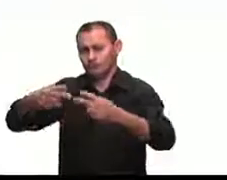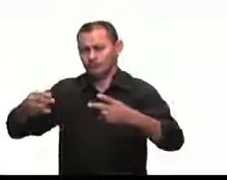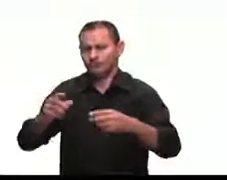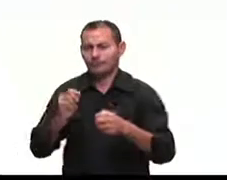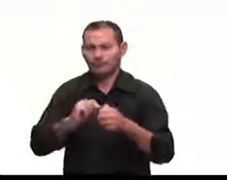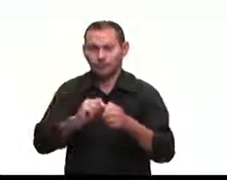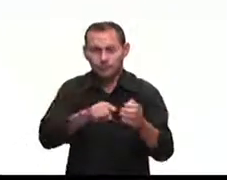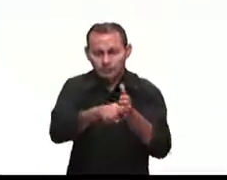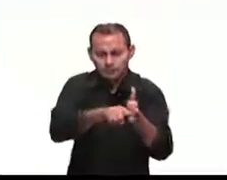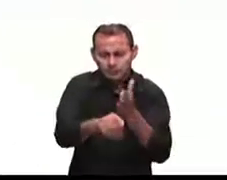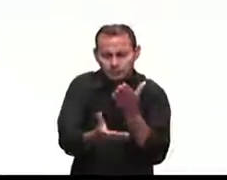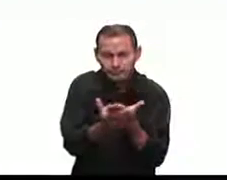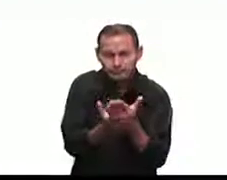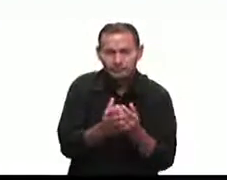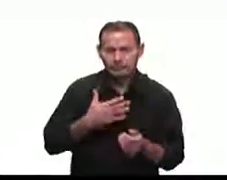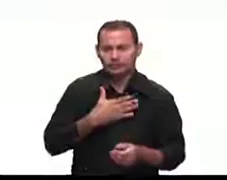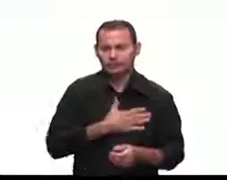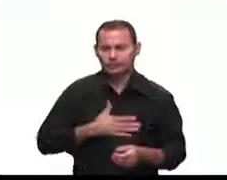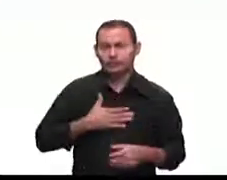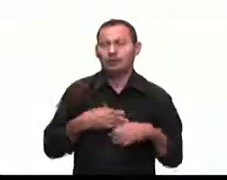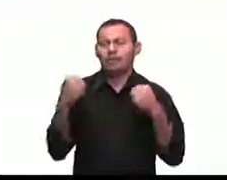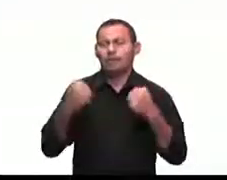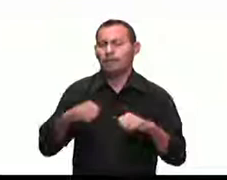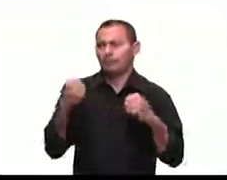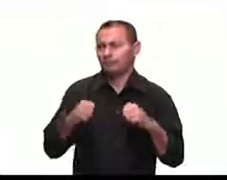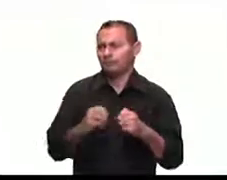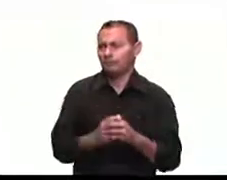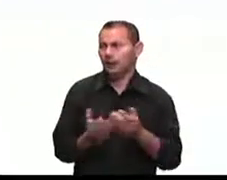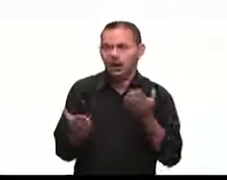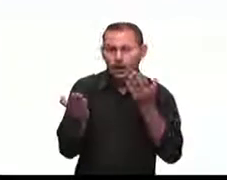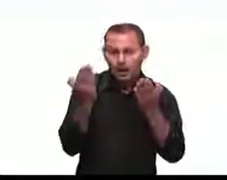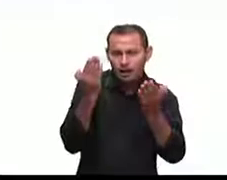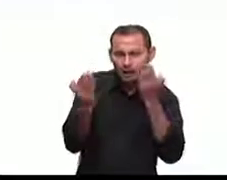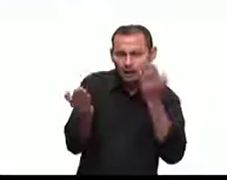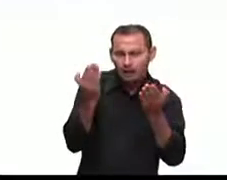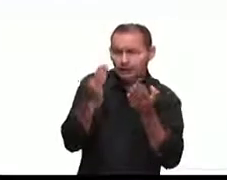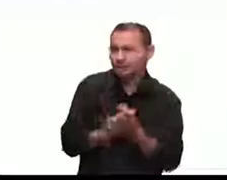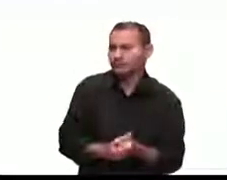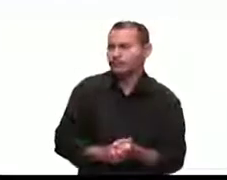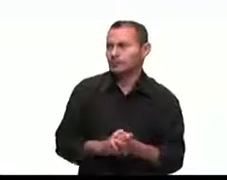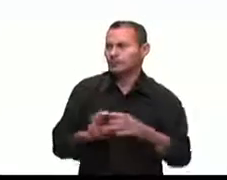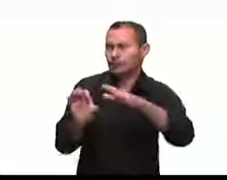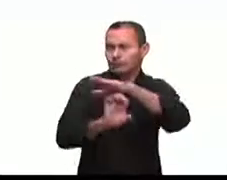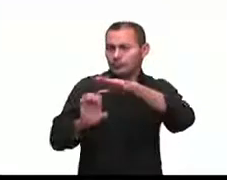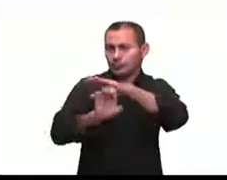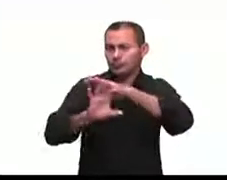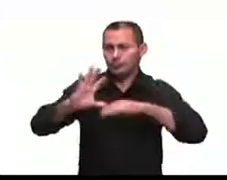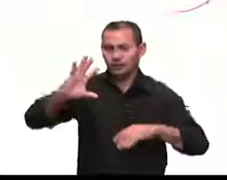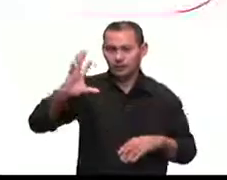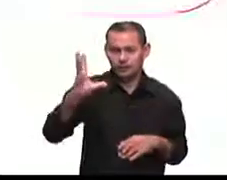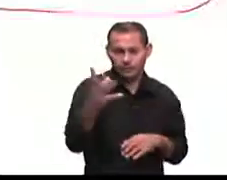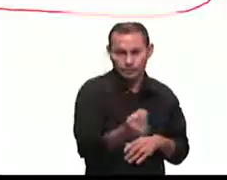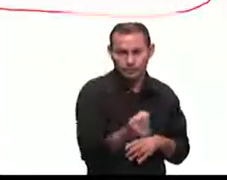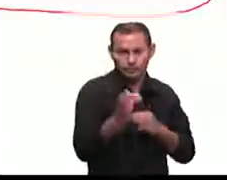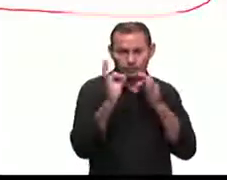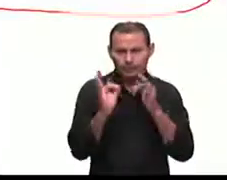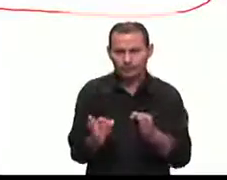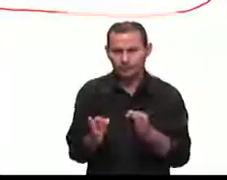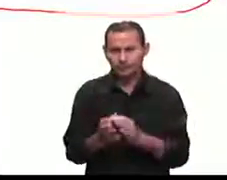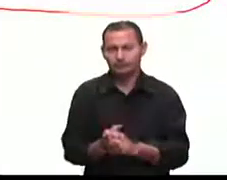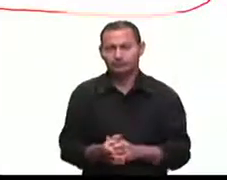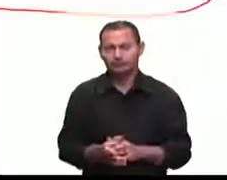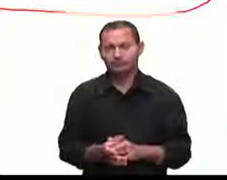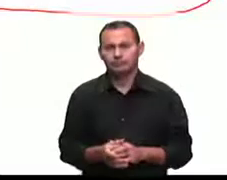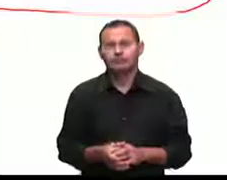essa pesquisa de satisfação, eu preciso avaliar a empresa como um todo, correto?